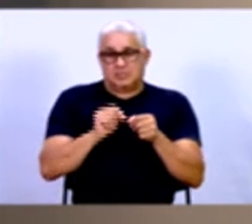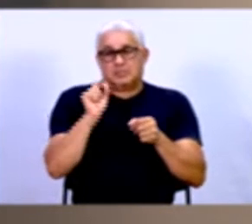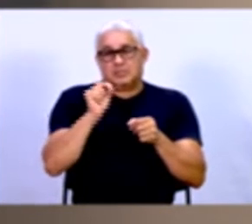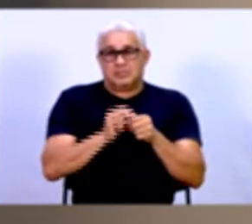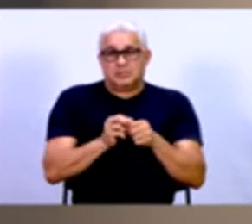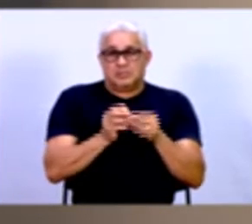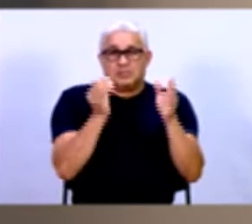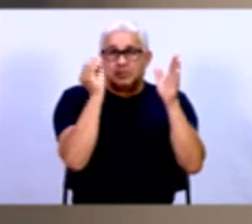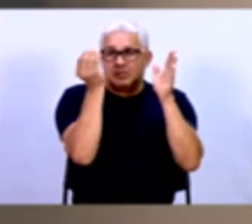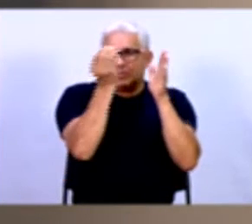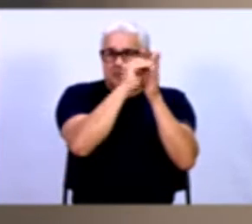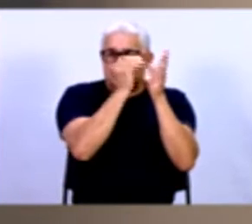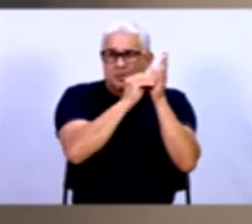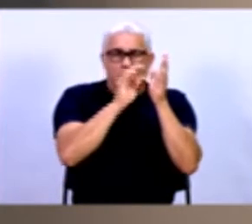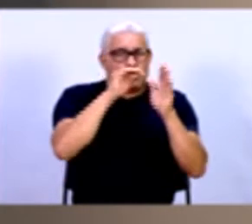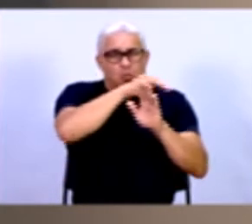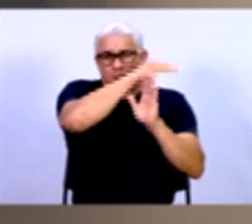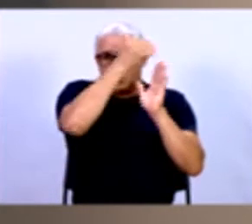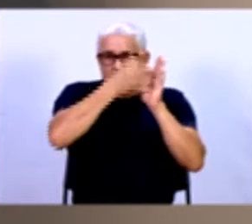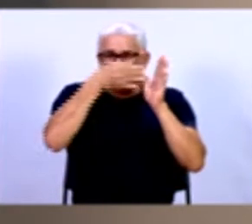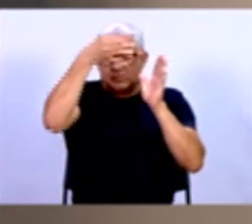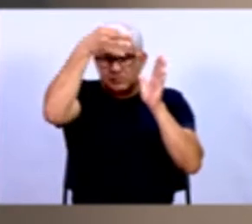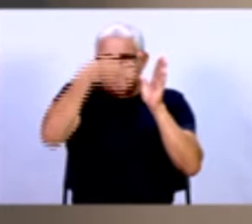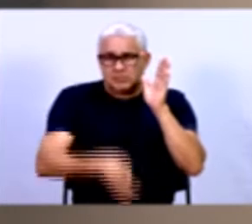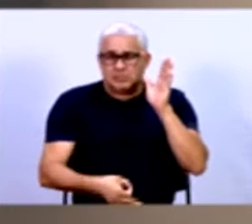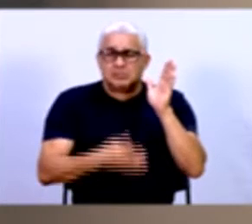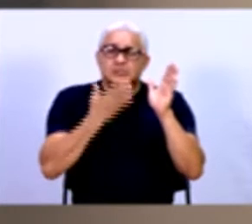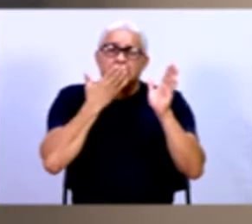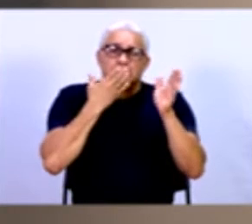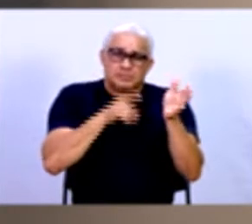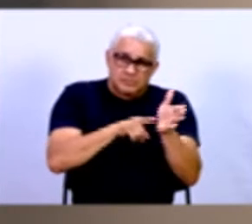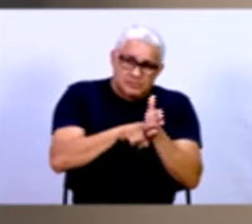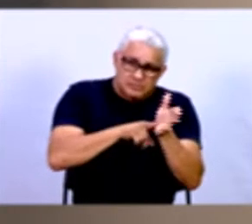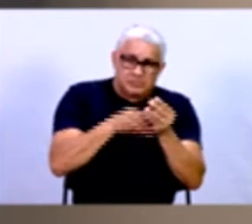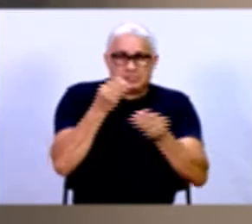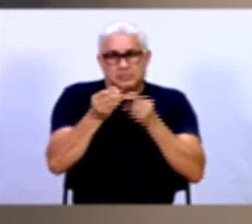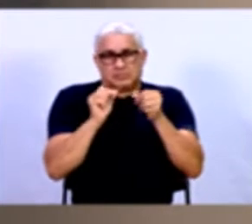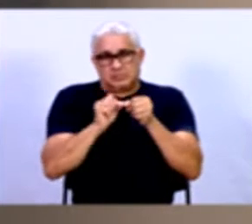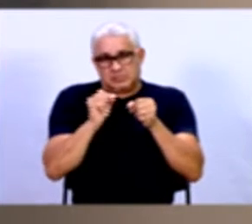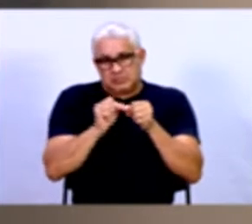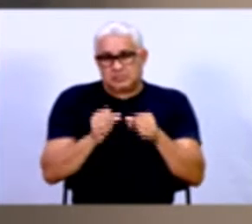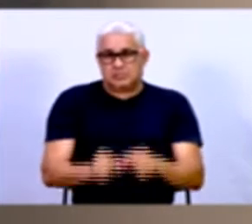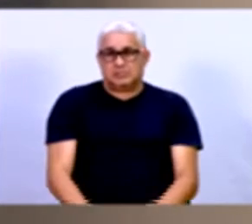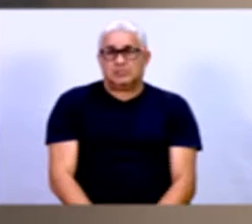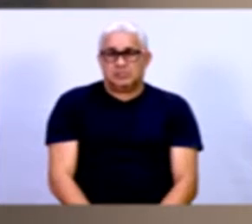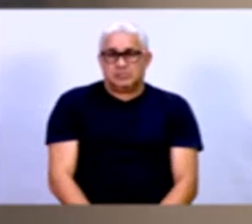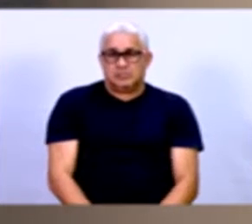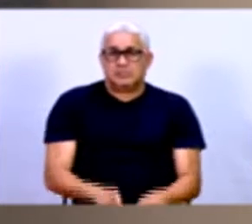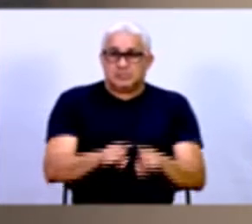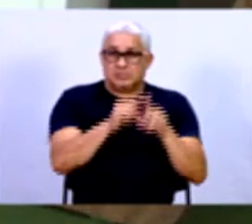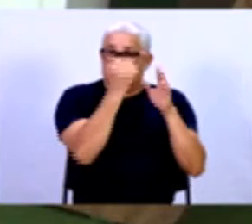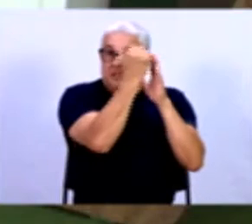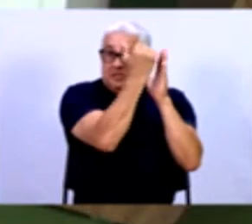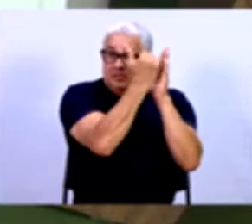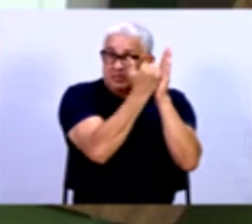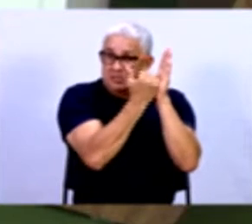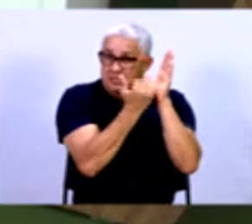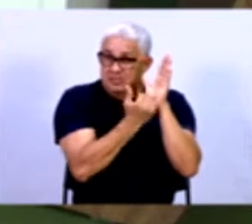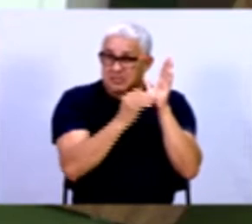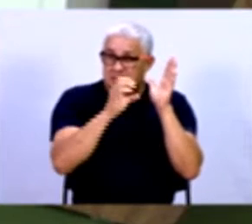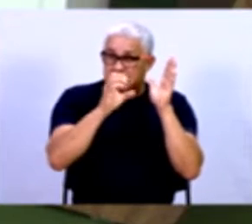colocar tudo certinho. Qual vai ser o tipo de pesquisa, como que a gente vai fazer. E quando a gente fala em cronograma também, né,